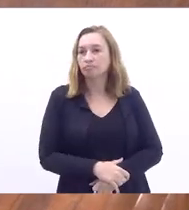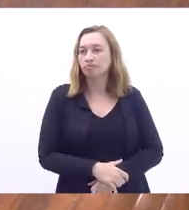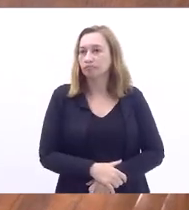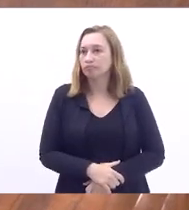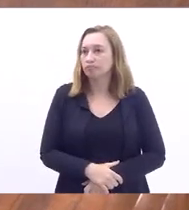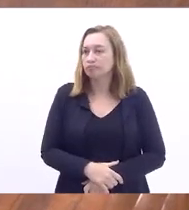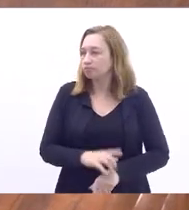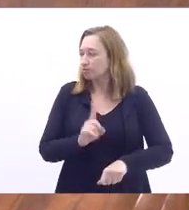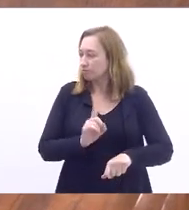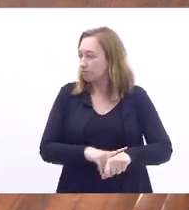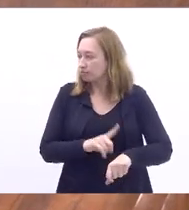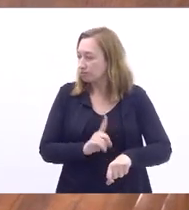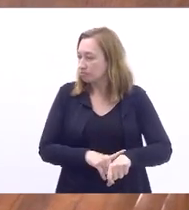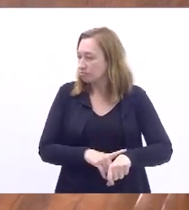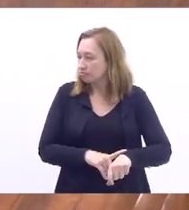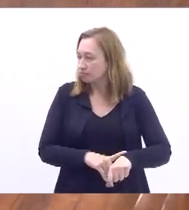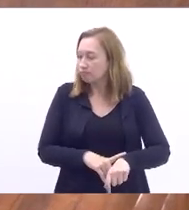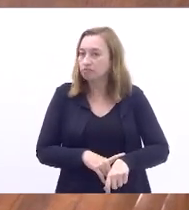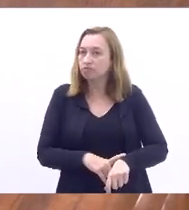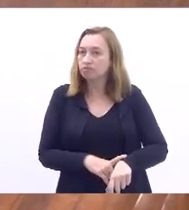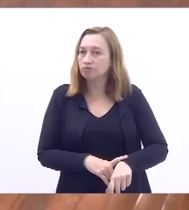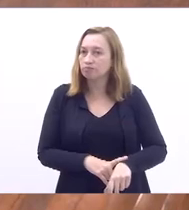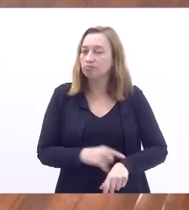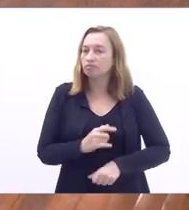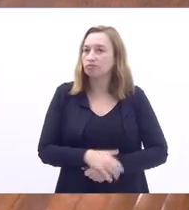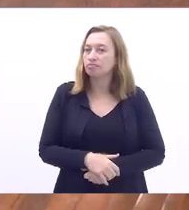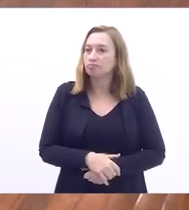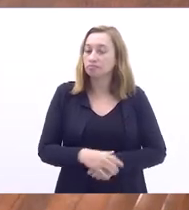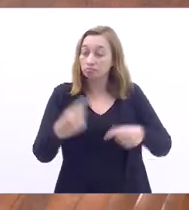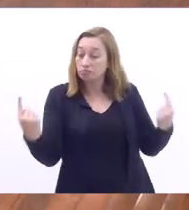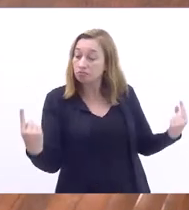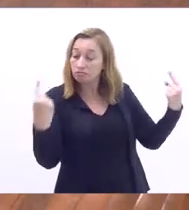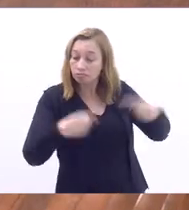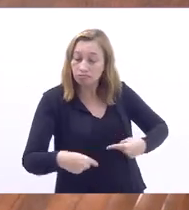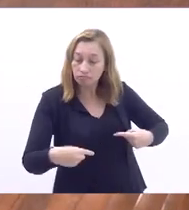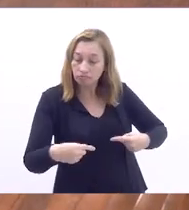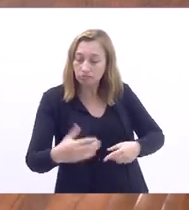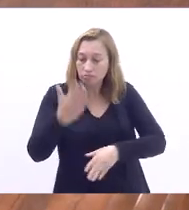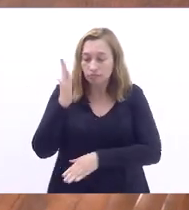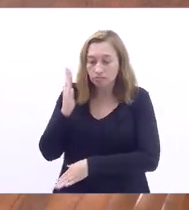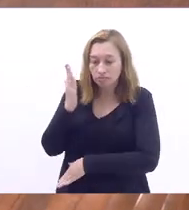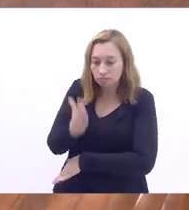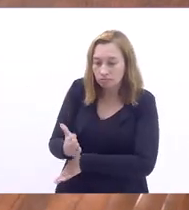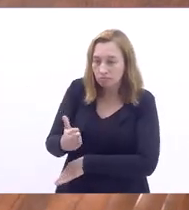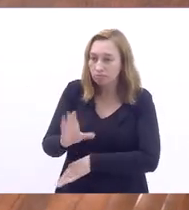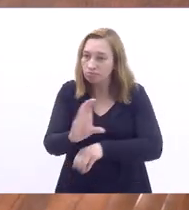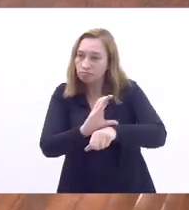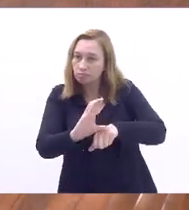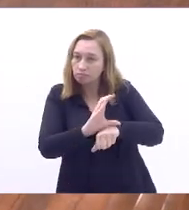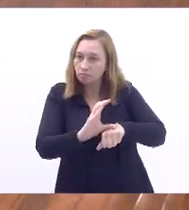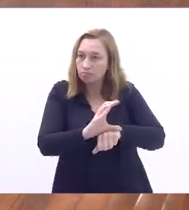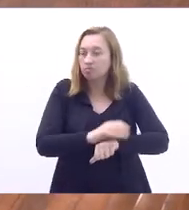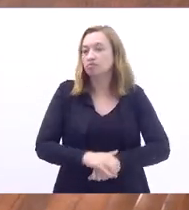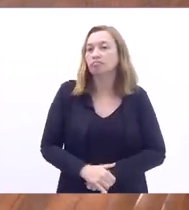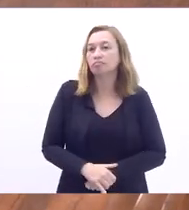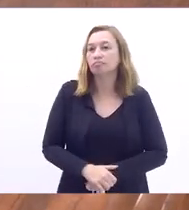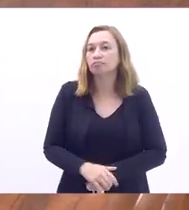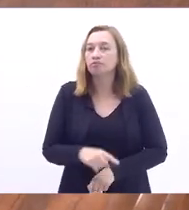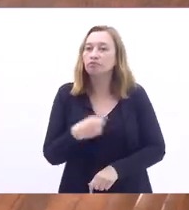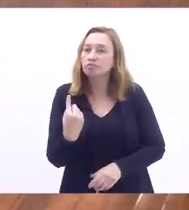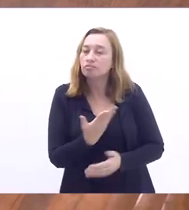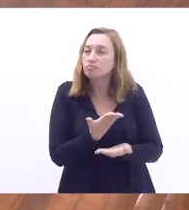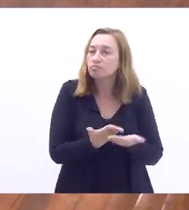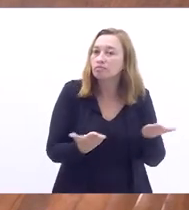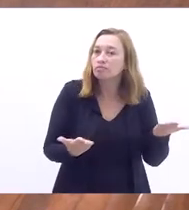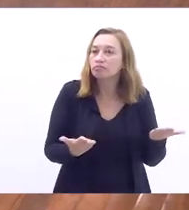e a partir do momento que a gente naturaliza Um Desafio frontal directo as constituições Nós